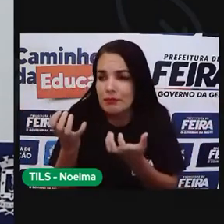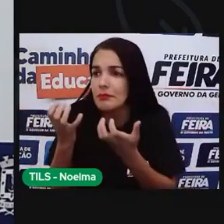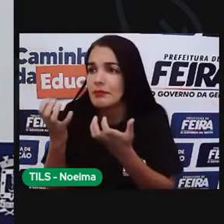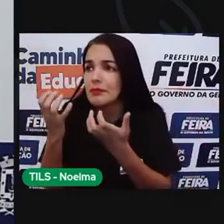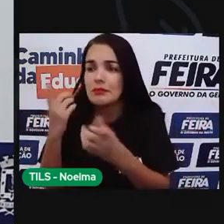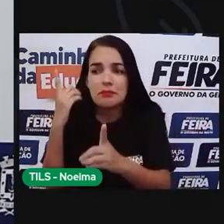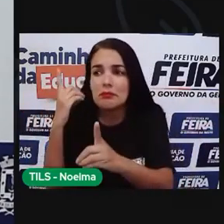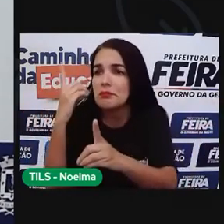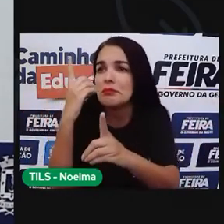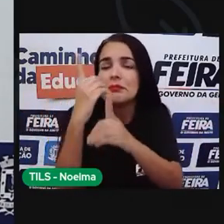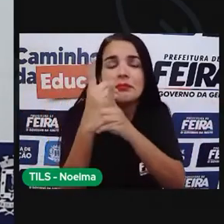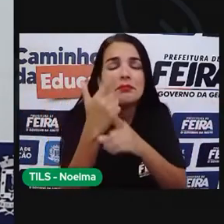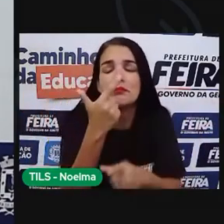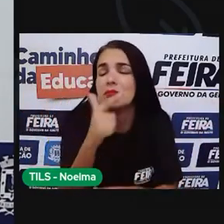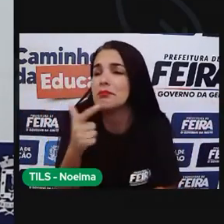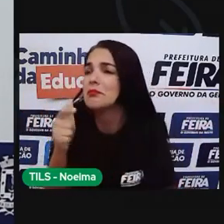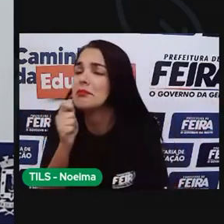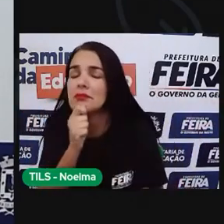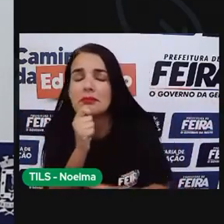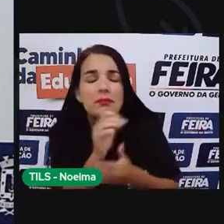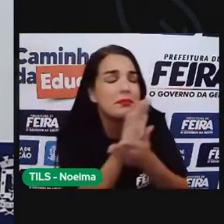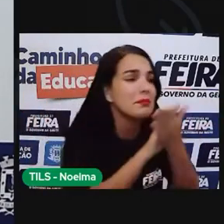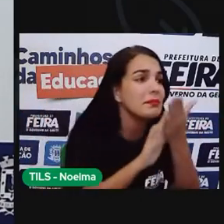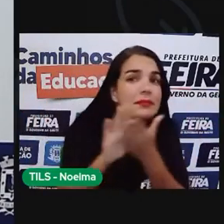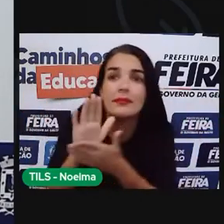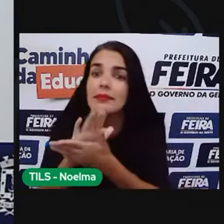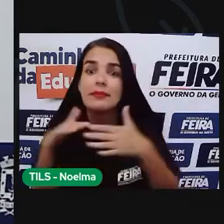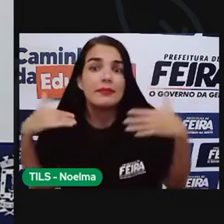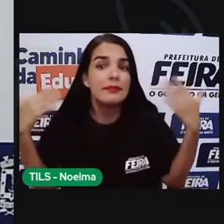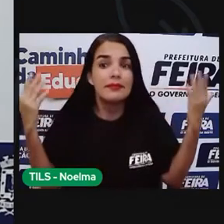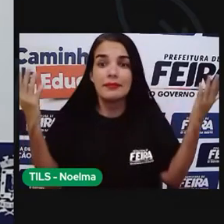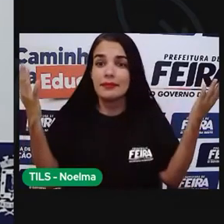ainda não encontrei,